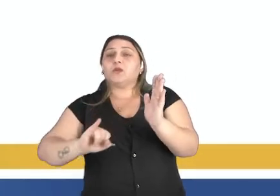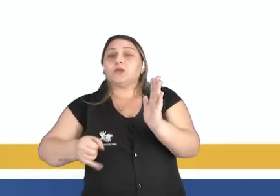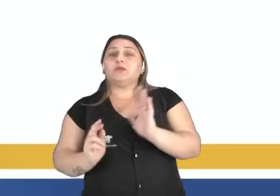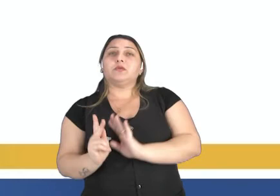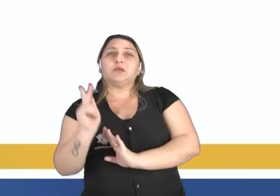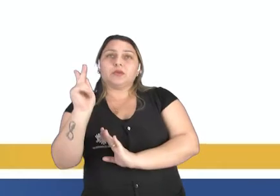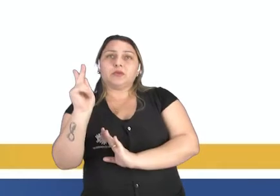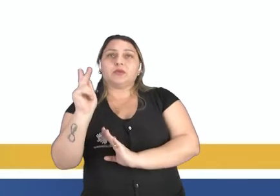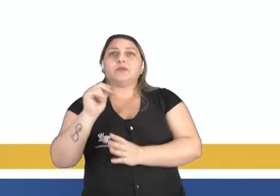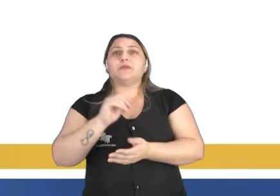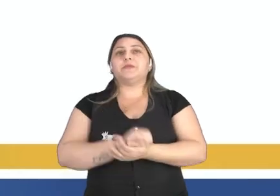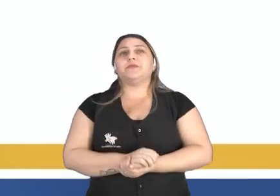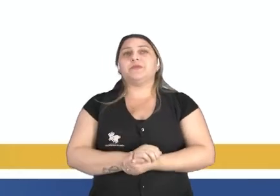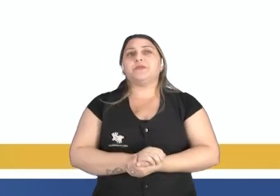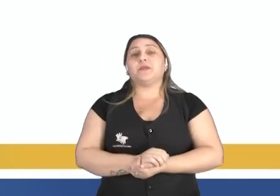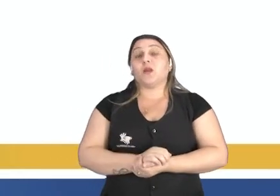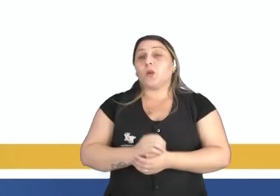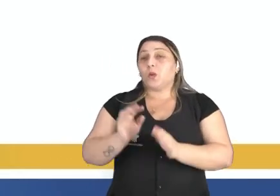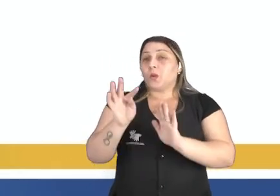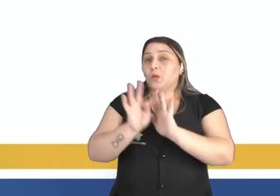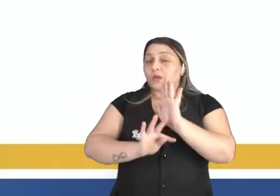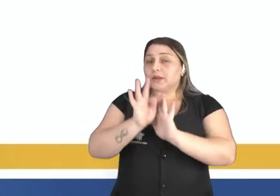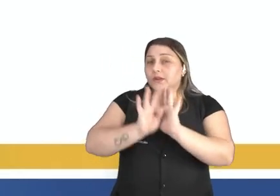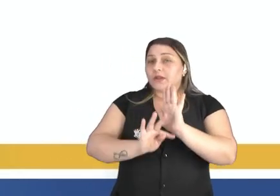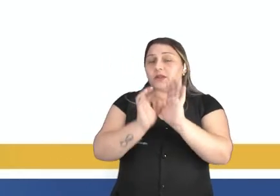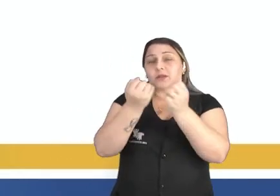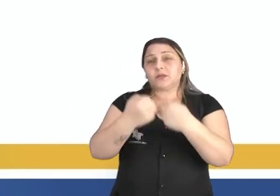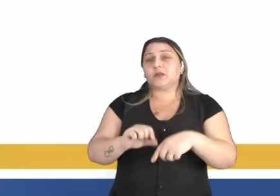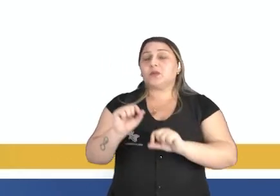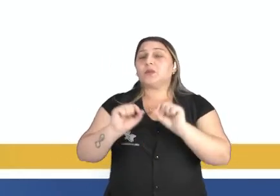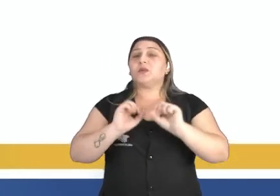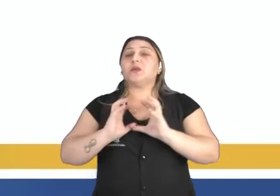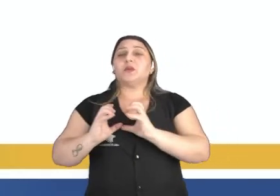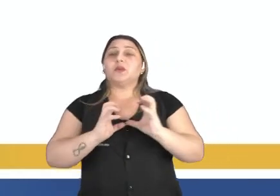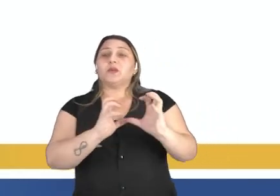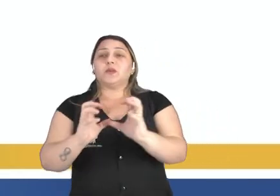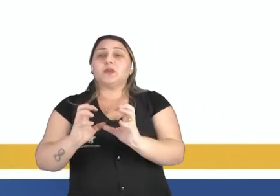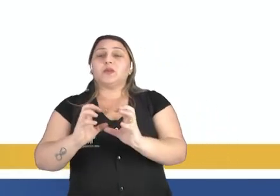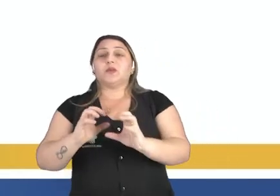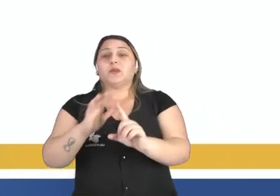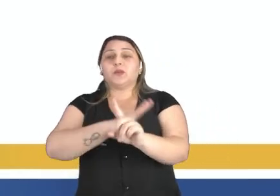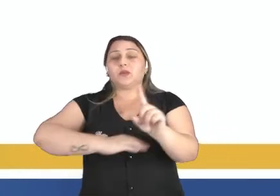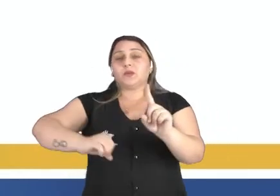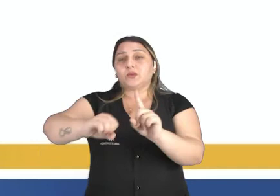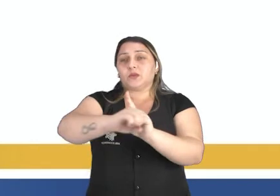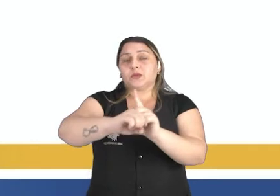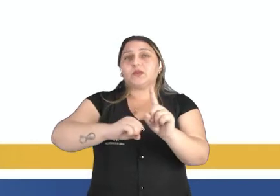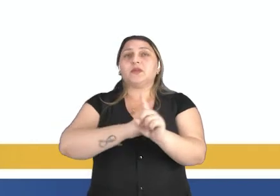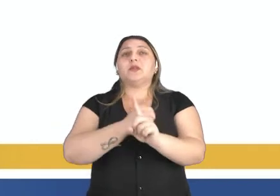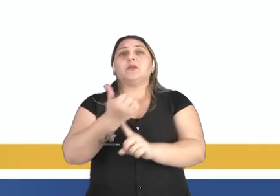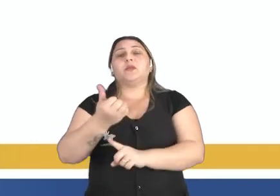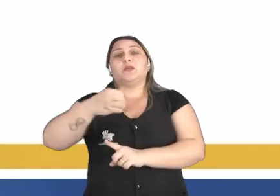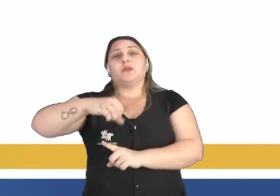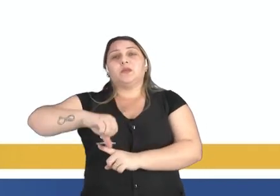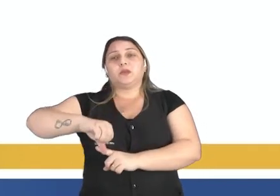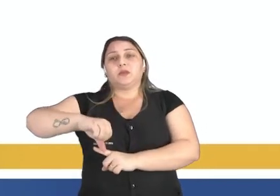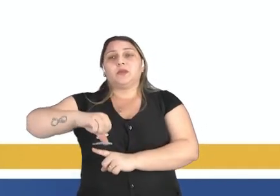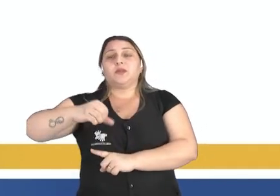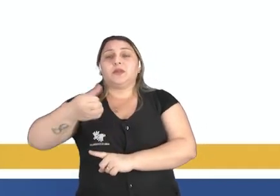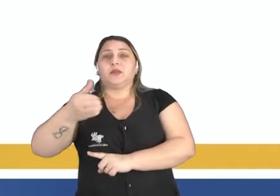juscelinista. Então, segundo o texto, os conflitos sociais ocorridos no início dos anos